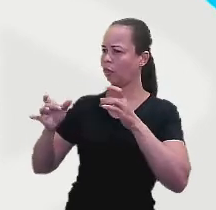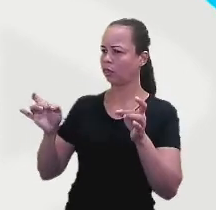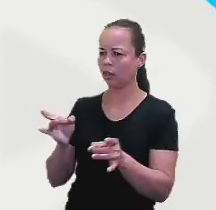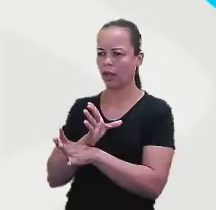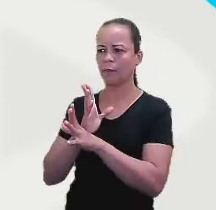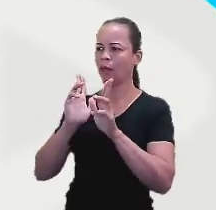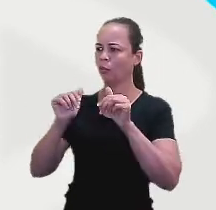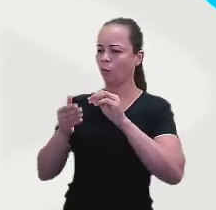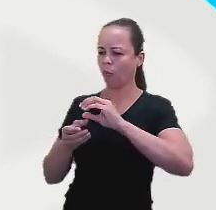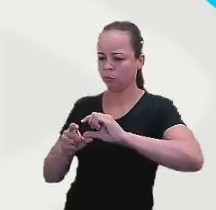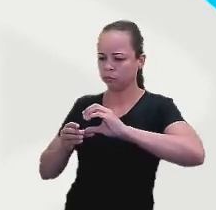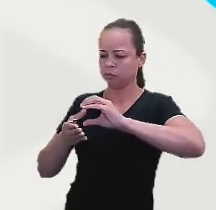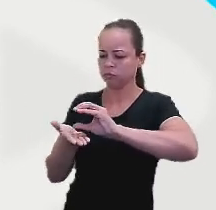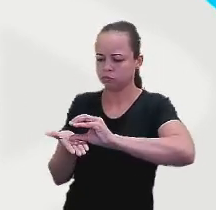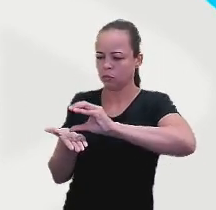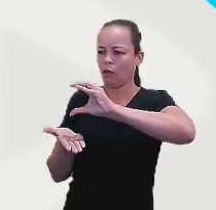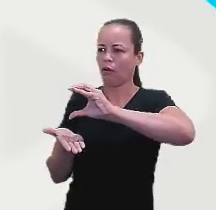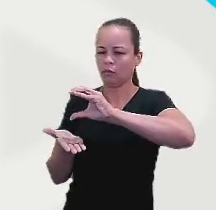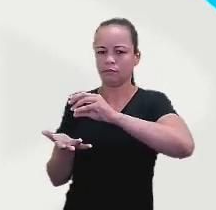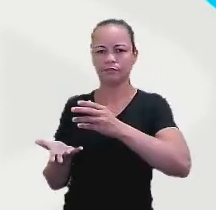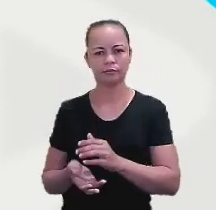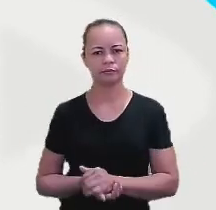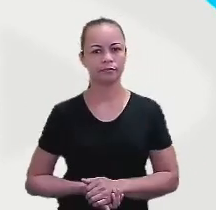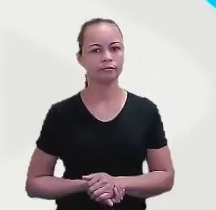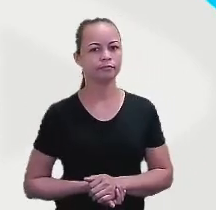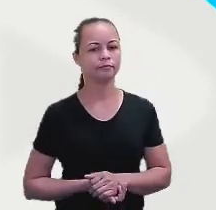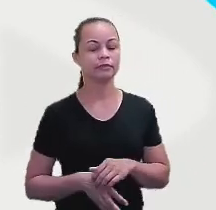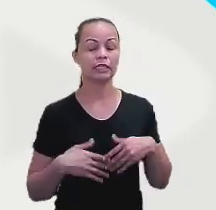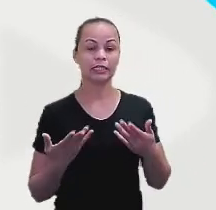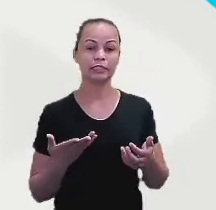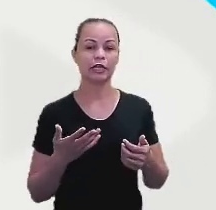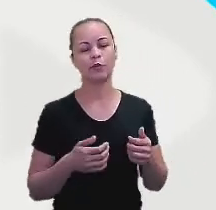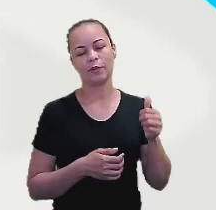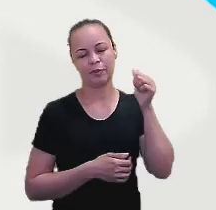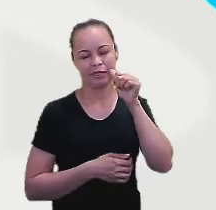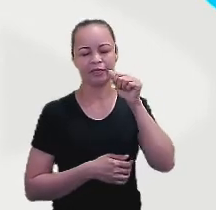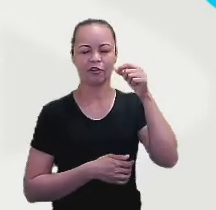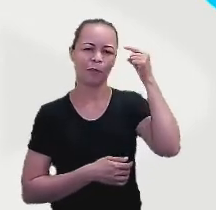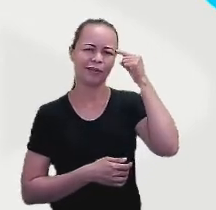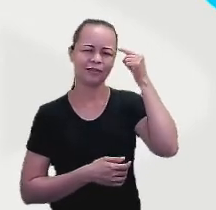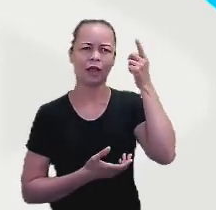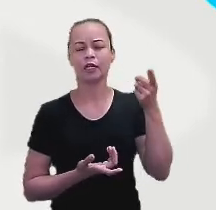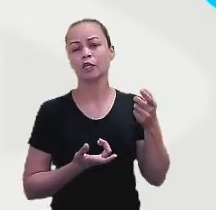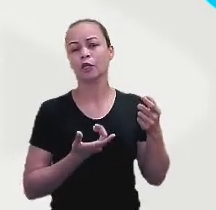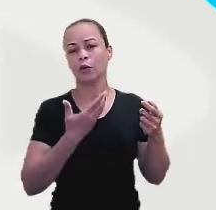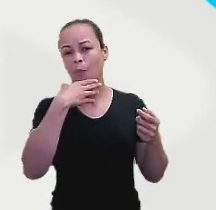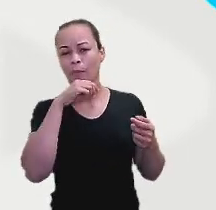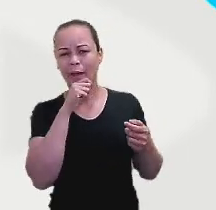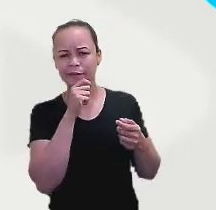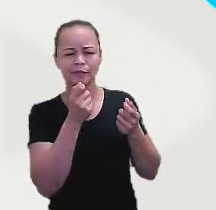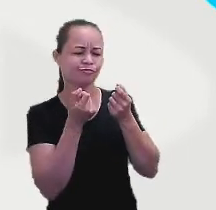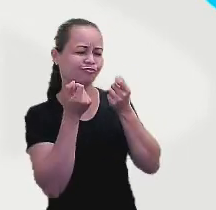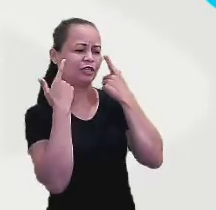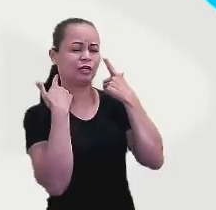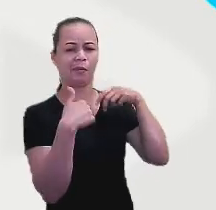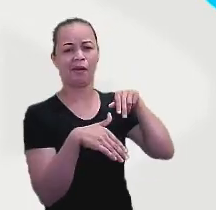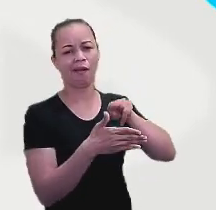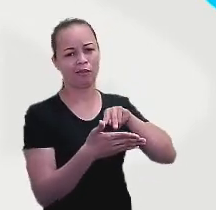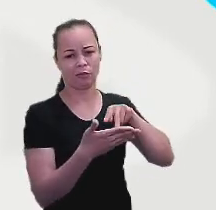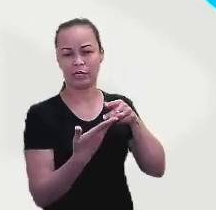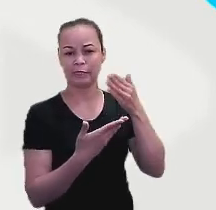tão grosso, né? Então, assim, Mafalda aí talvez pensa que o pai dela estava um pouco desinteressado pela leitura, não